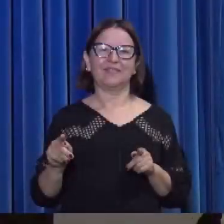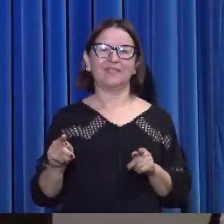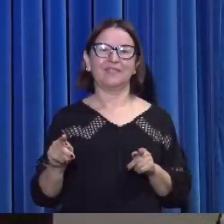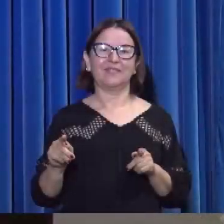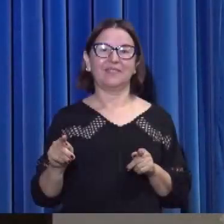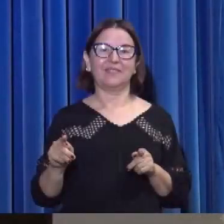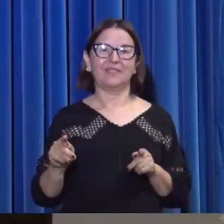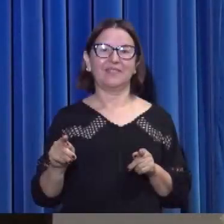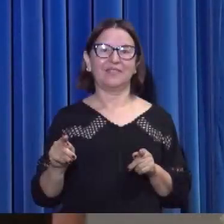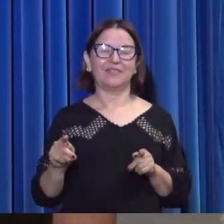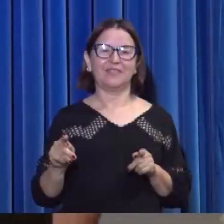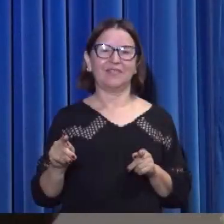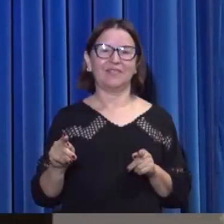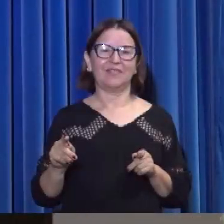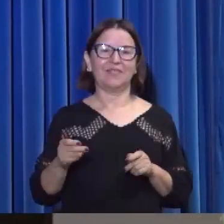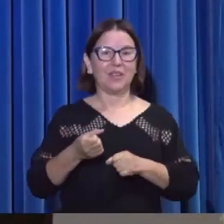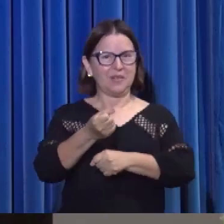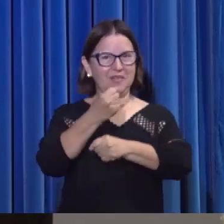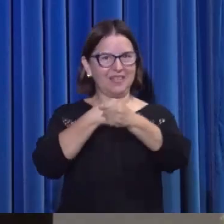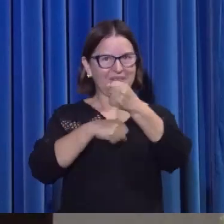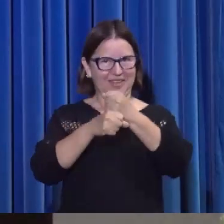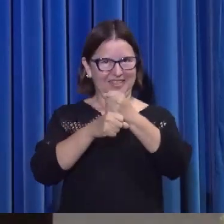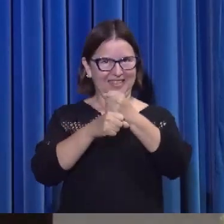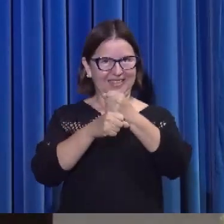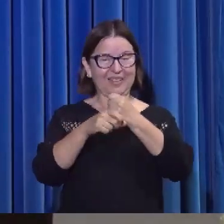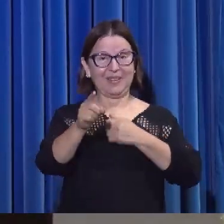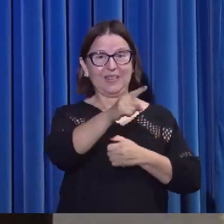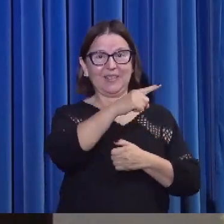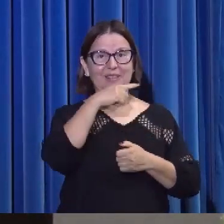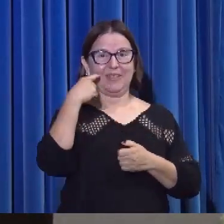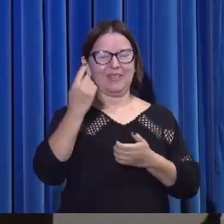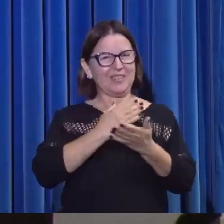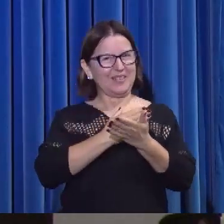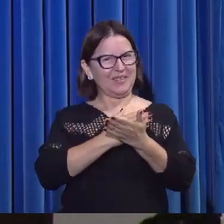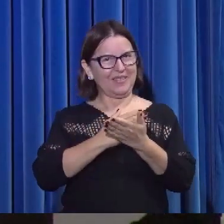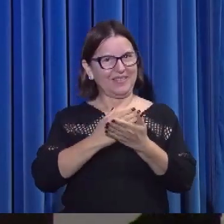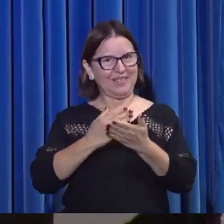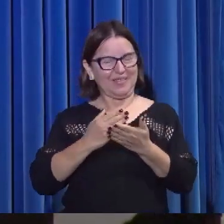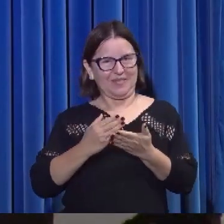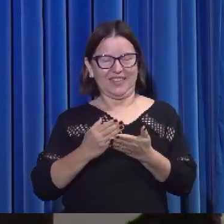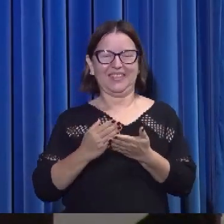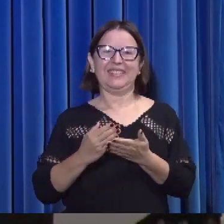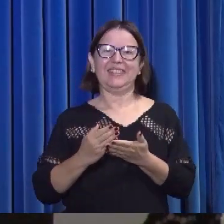Começamos o ano passado, com a graça de Deus, uma série de estudos